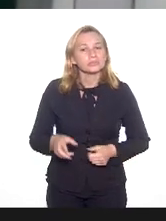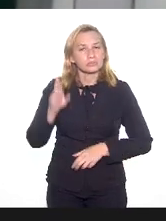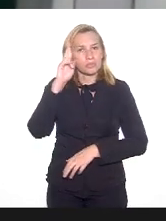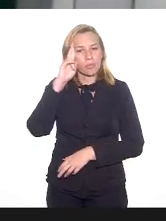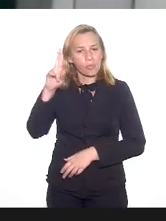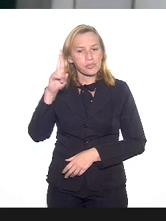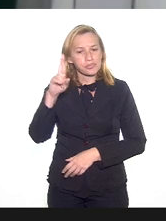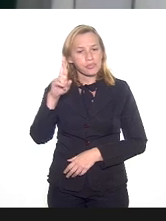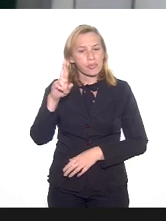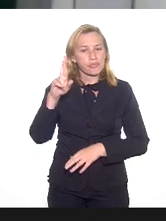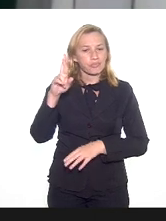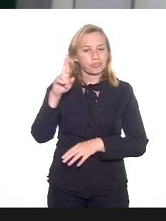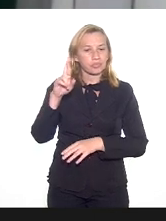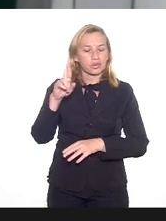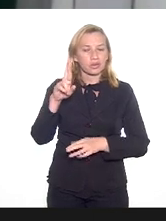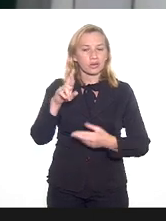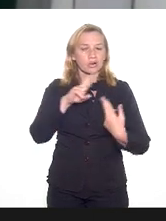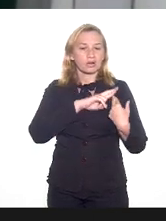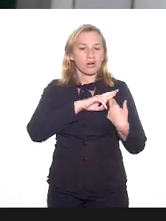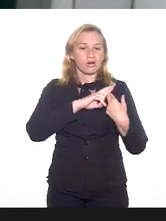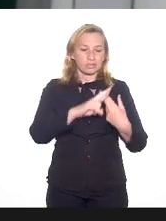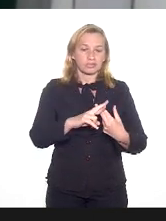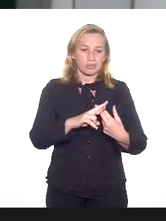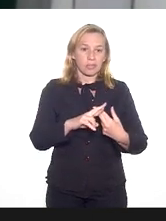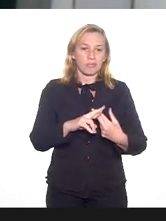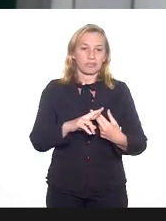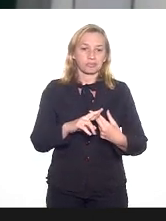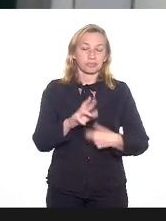autoridades responsáveis, gestoras estaduais,